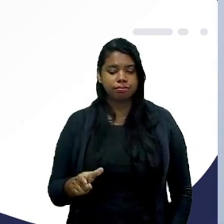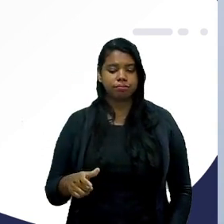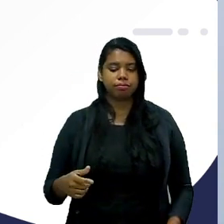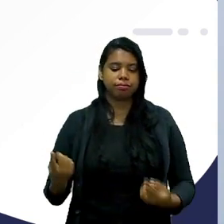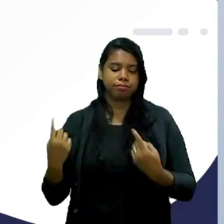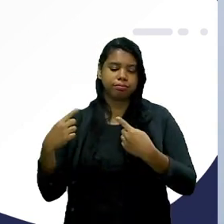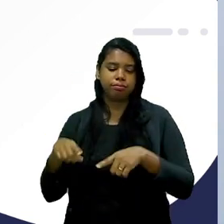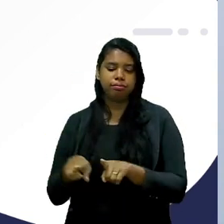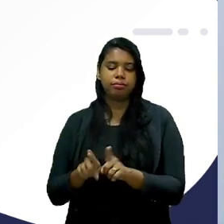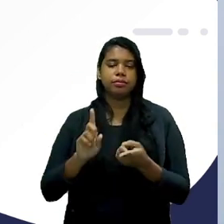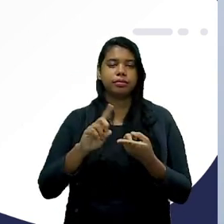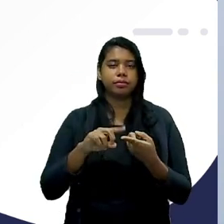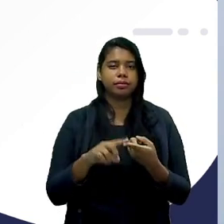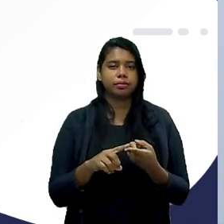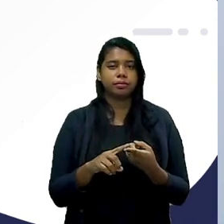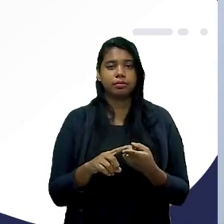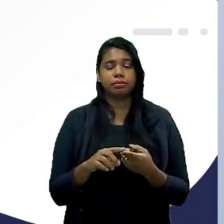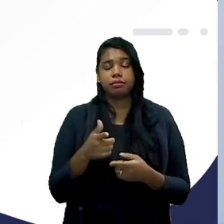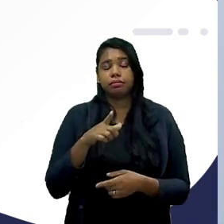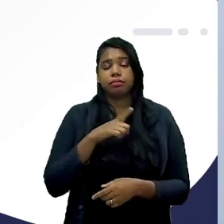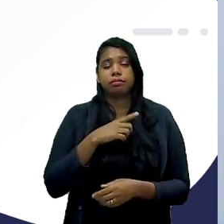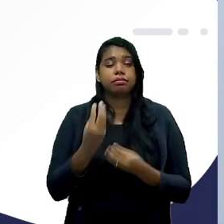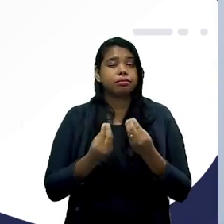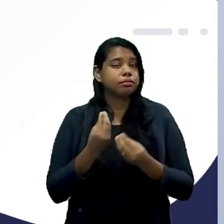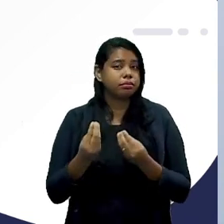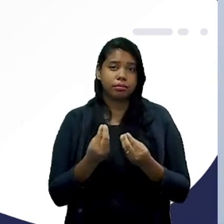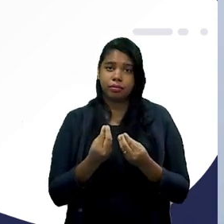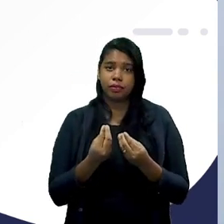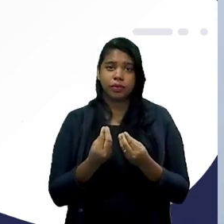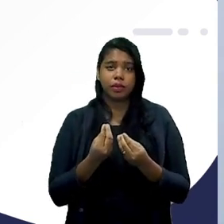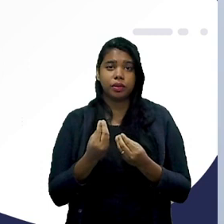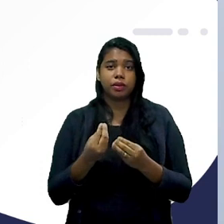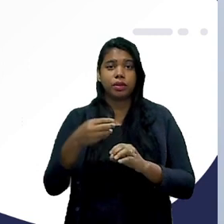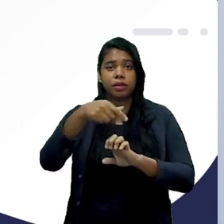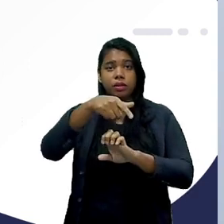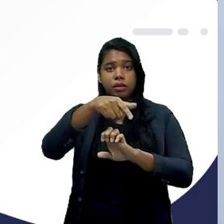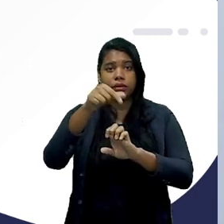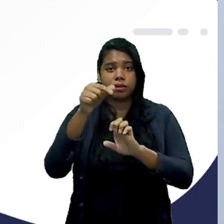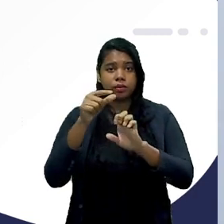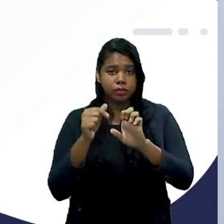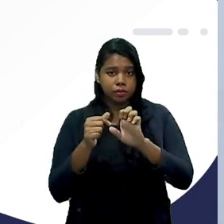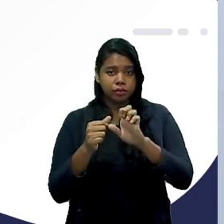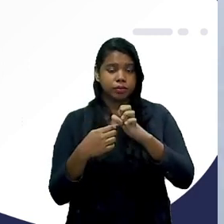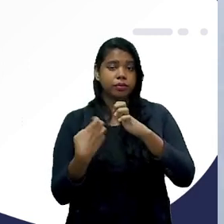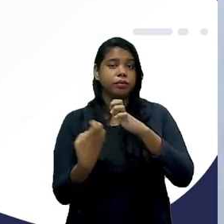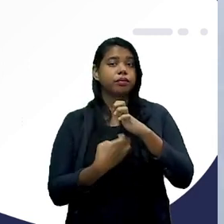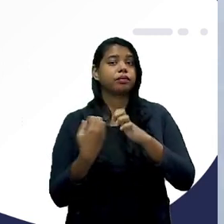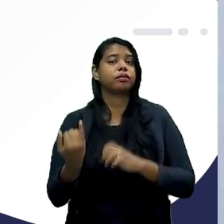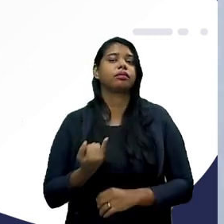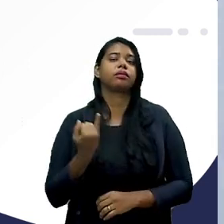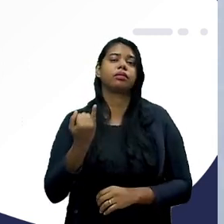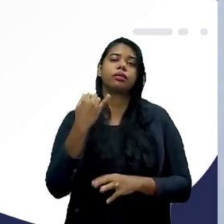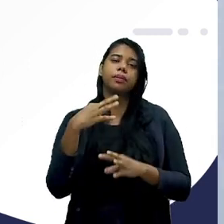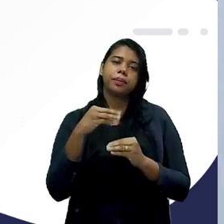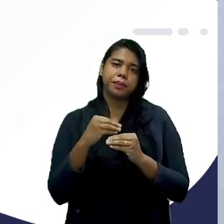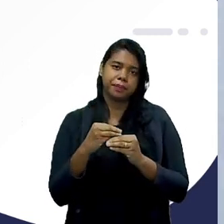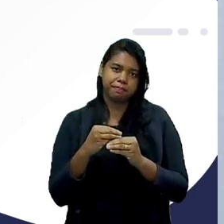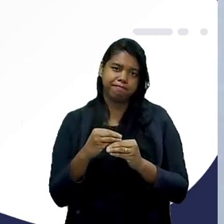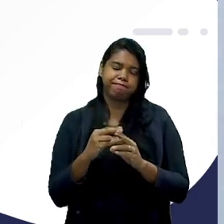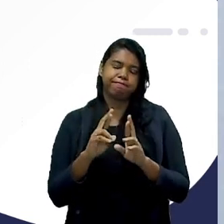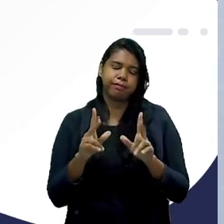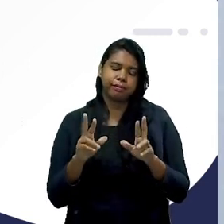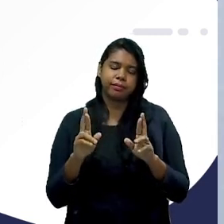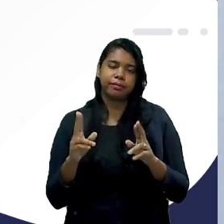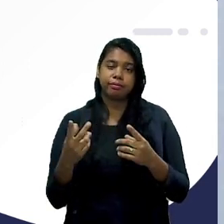mercado. Então, sem pessoas não existem as empresas. As empresas são muito importantes porque é considerado, inclusive, um